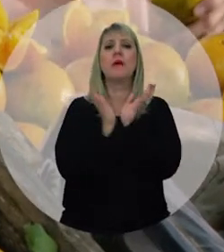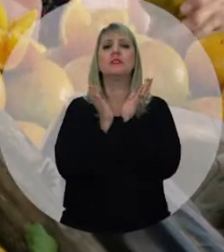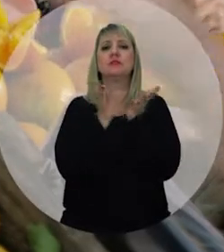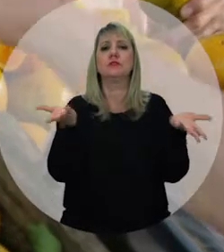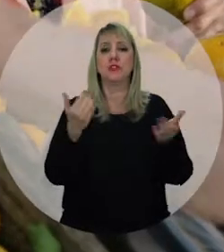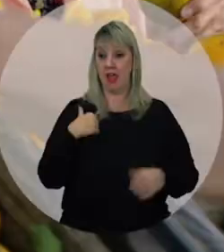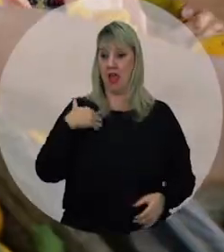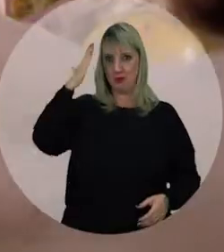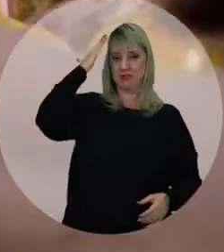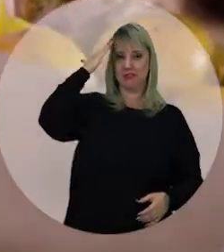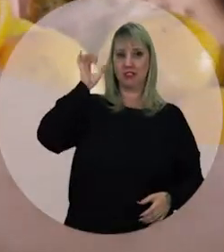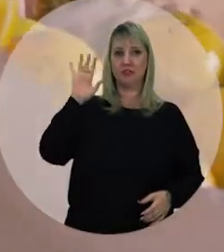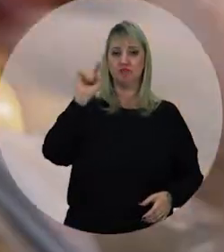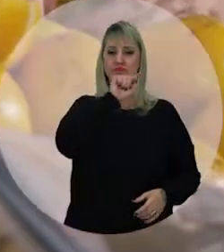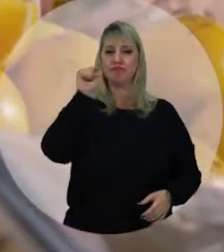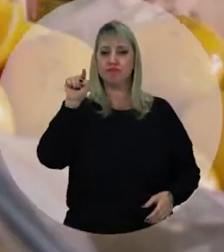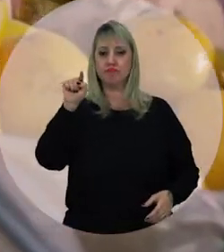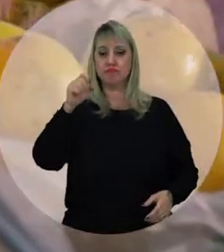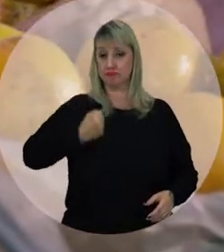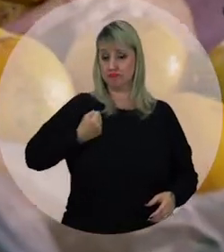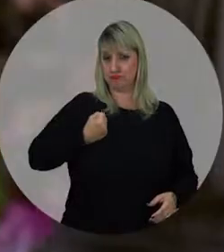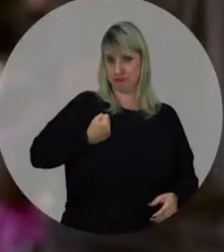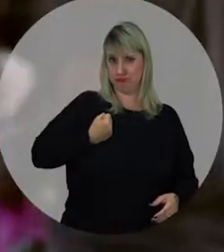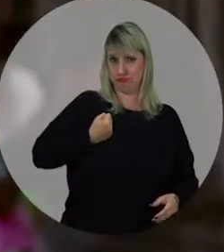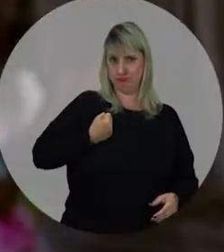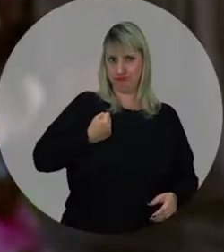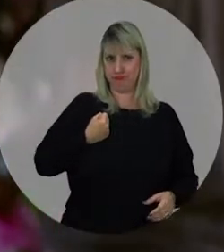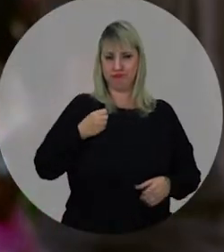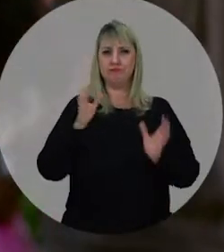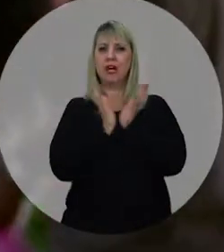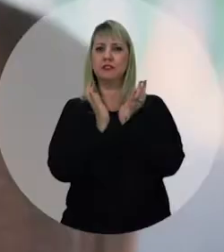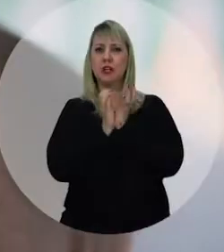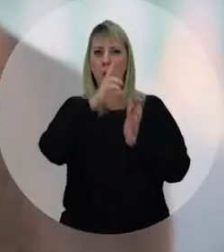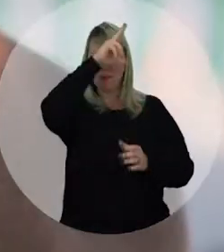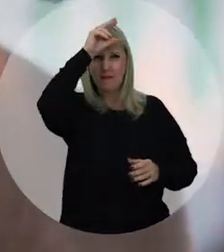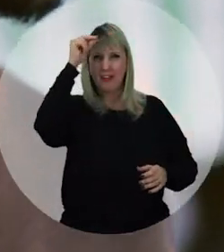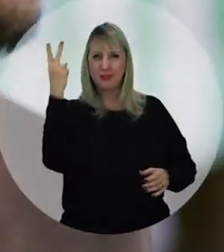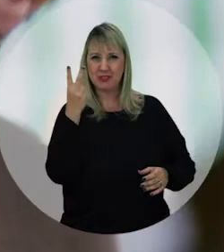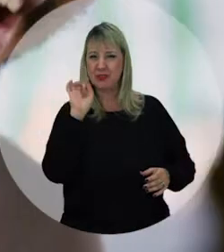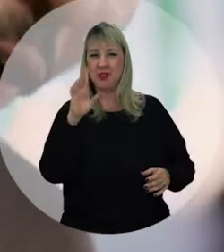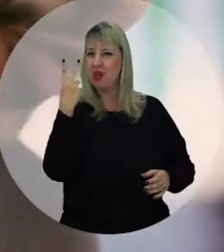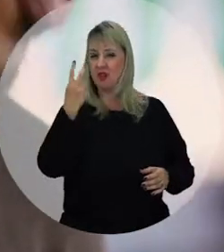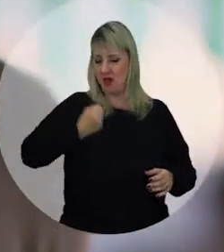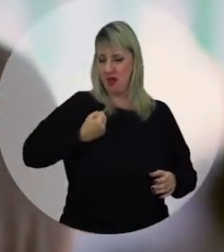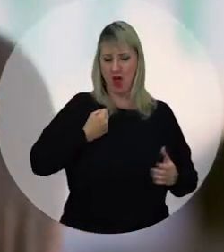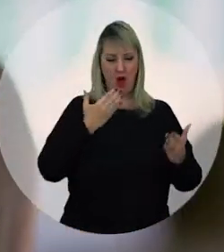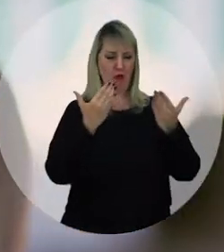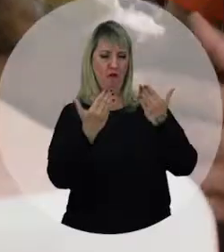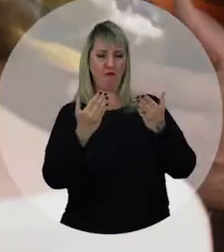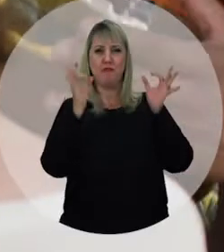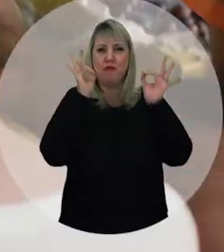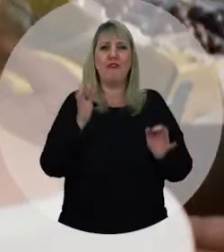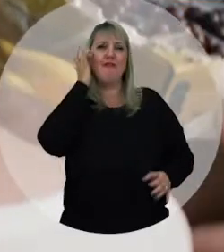faz? Essa eu sei. É só digitar os 2 números do partido. Prefeito é o segundo, né? Só 2 numerinhos. Aí confere e